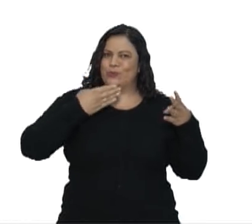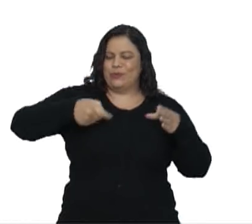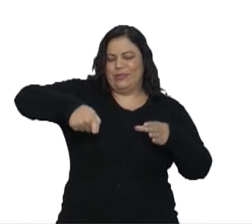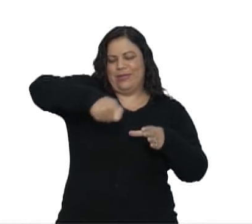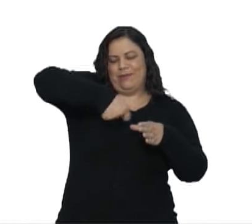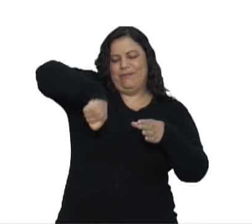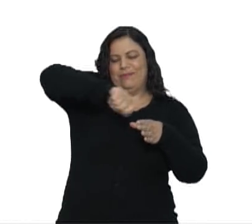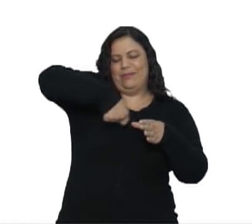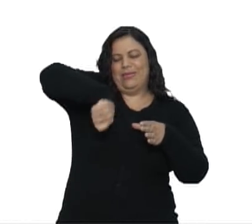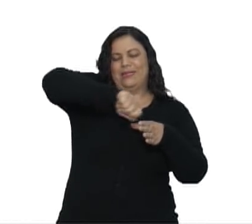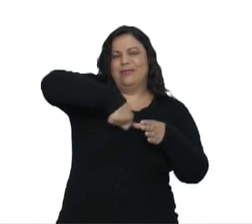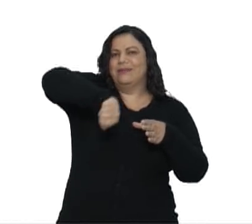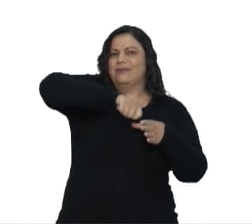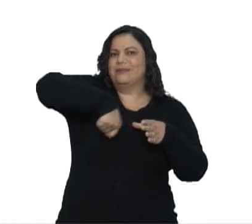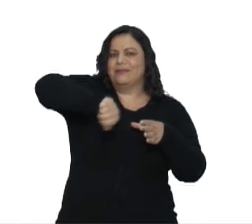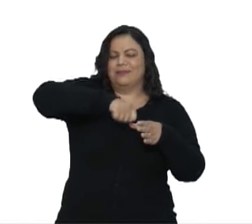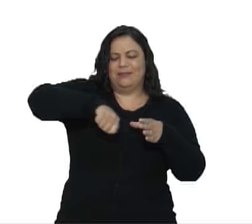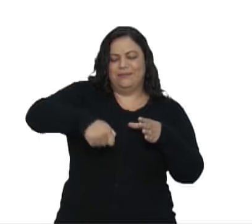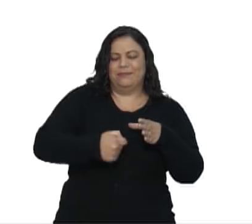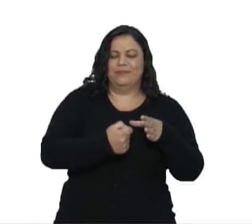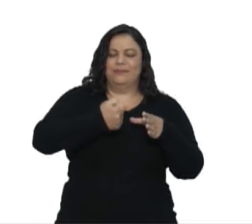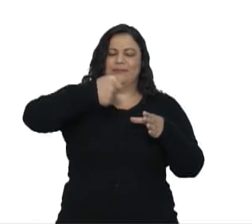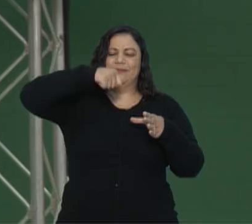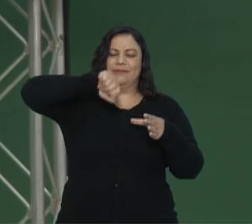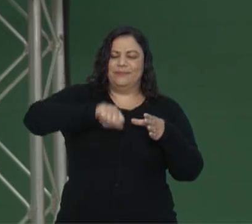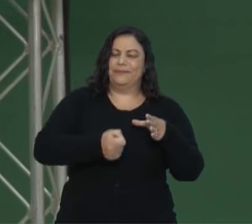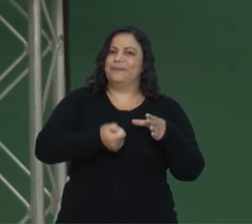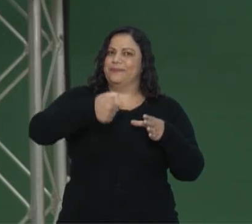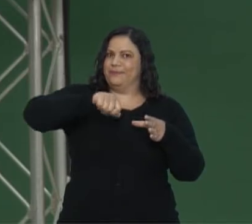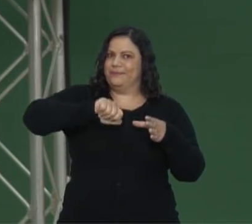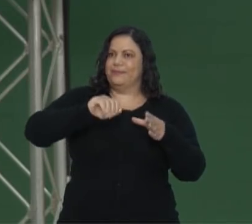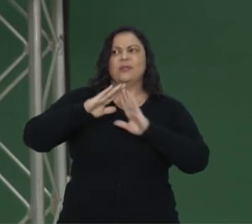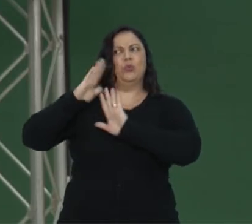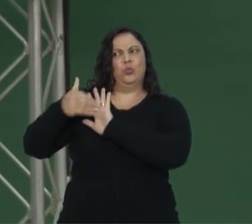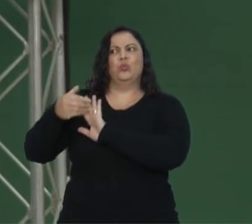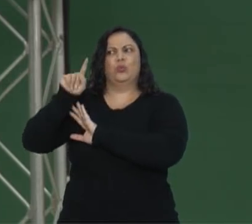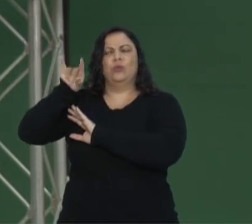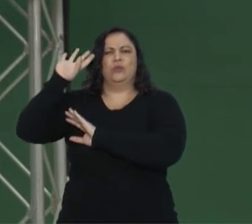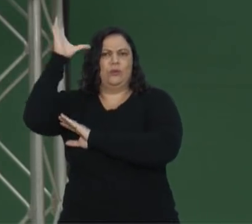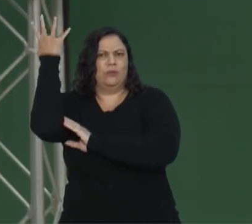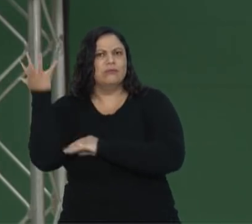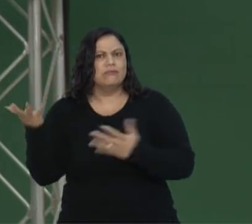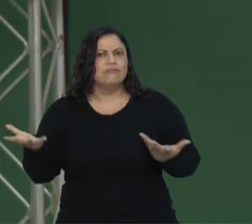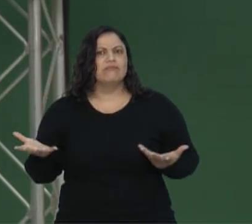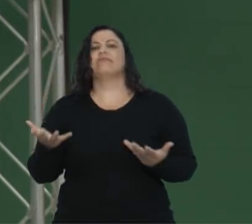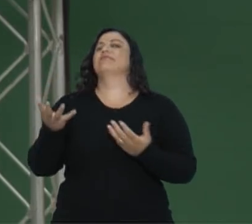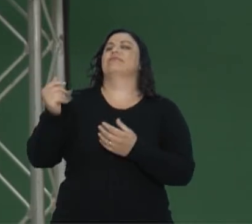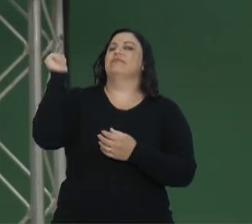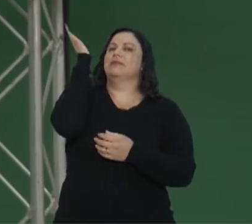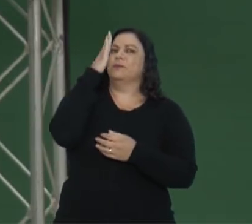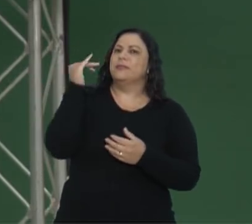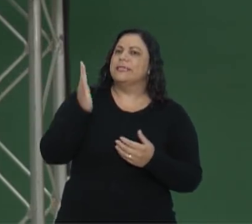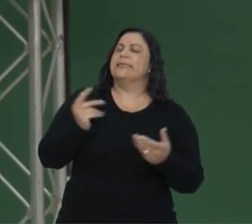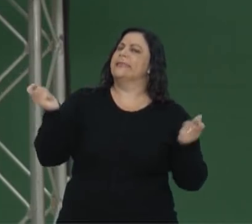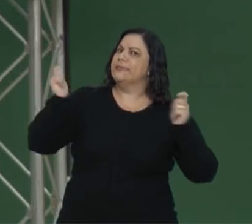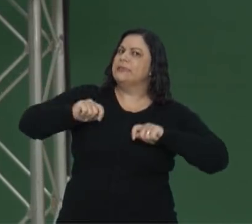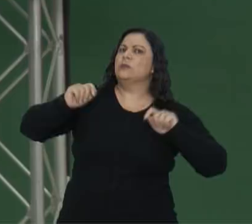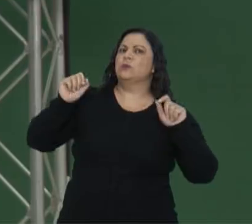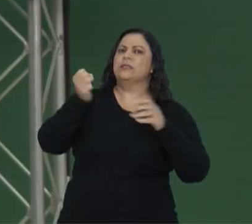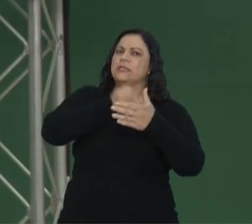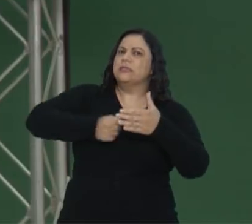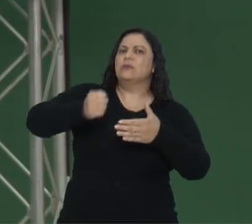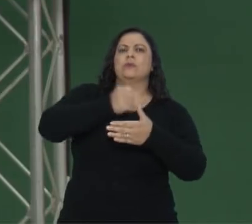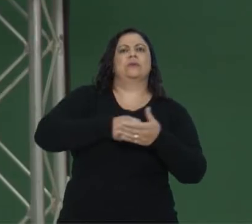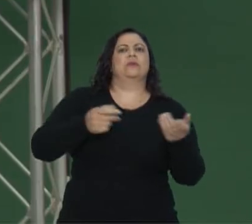caramelo. Tudo isso acontece nas cozinhas das famílias brasileiras. Pode acontecer na minha casa, na sua casa. A